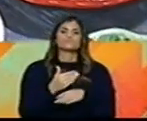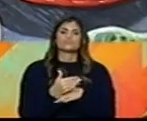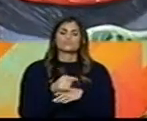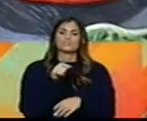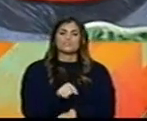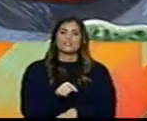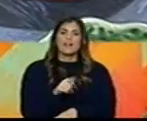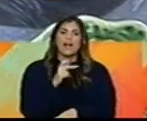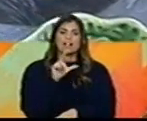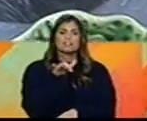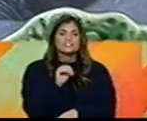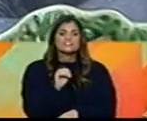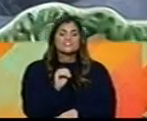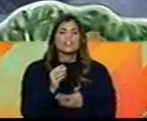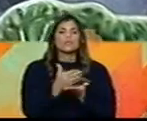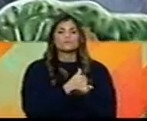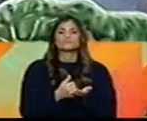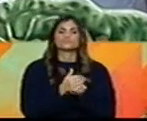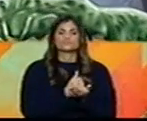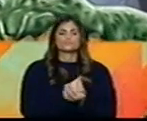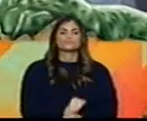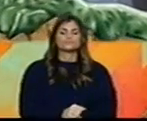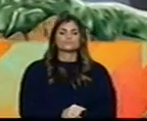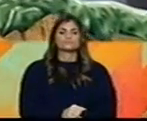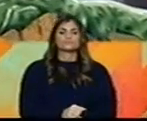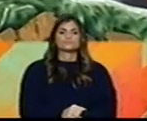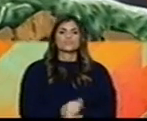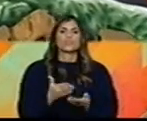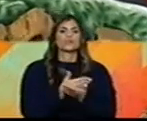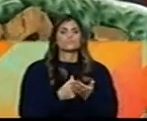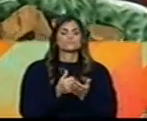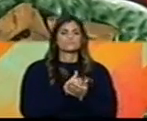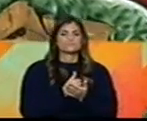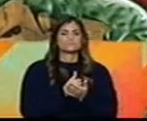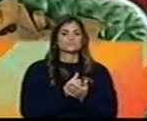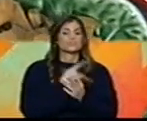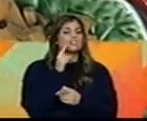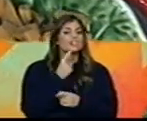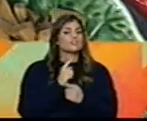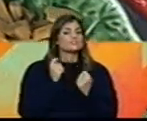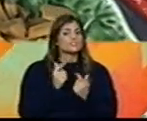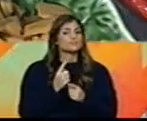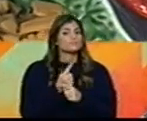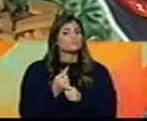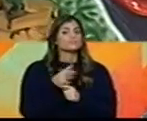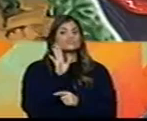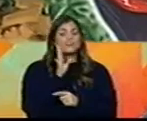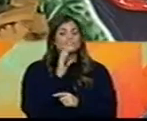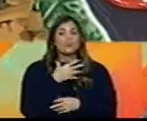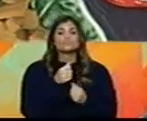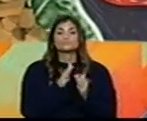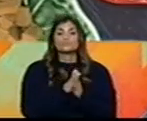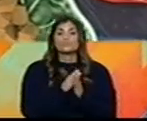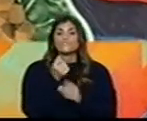com algas e legumes. E leguminosas, aliás. Salivei um bocadinho, porque hoje olhei para os ingredientes e gosto de tudo.